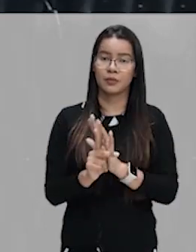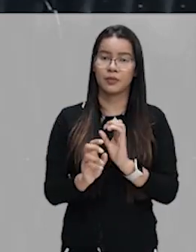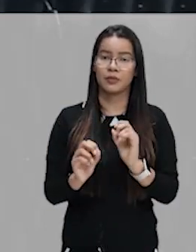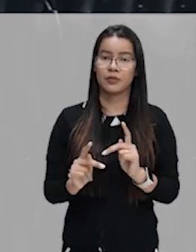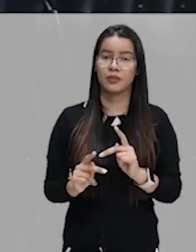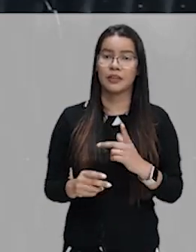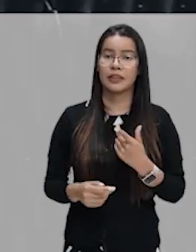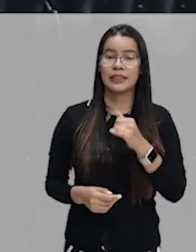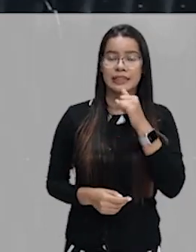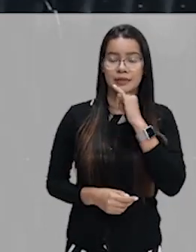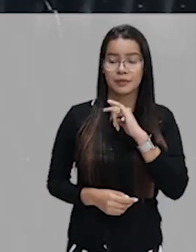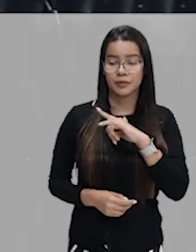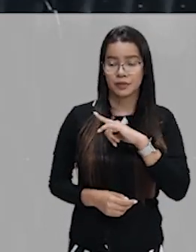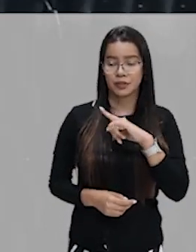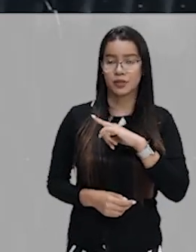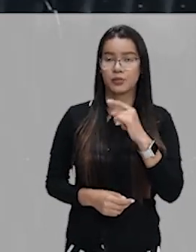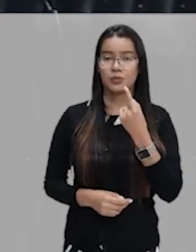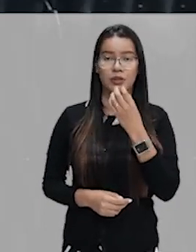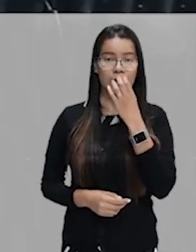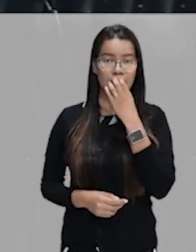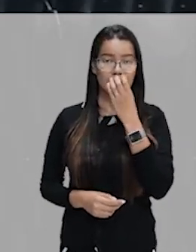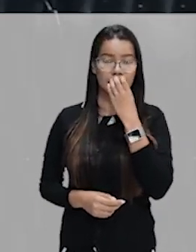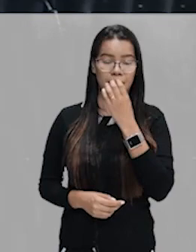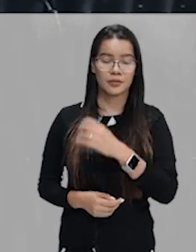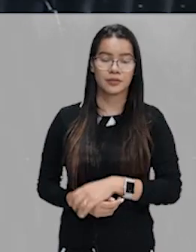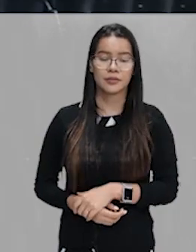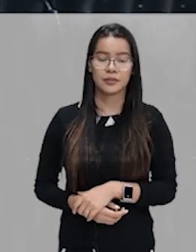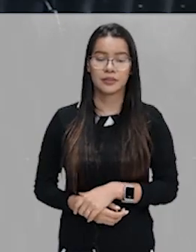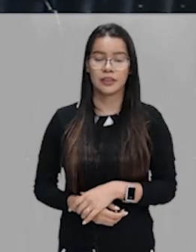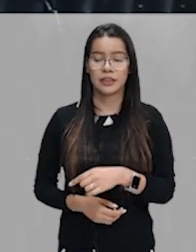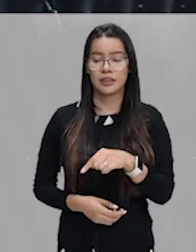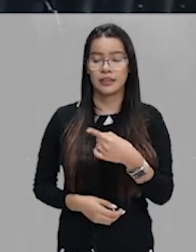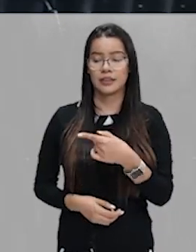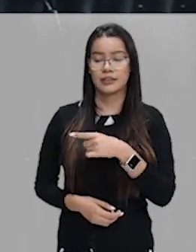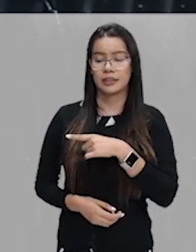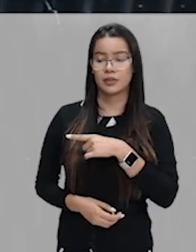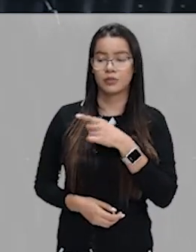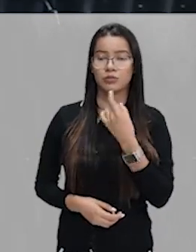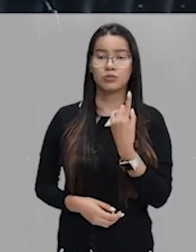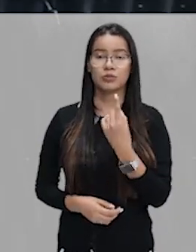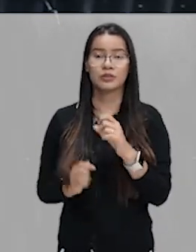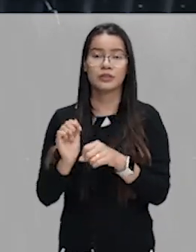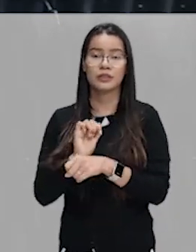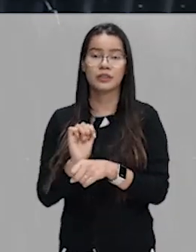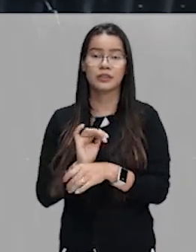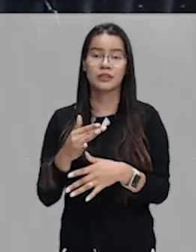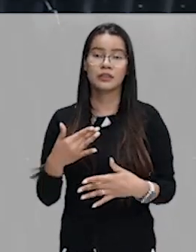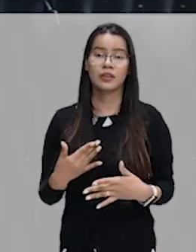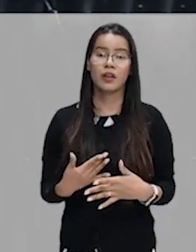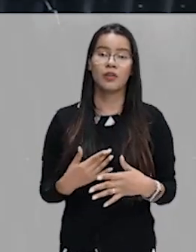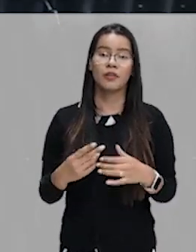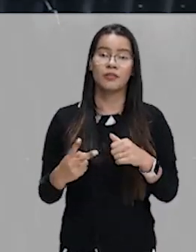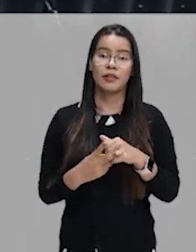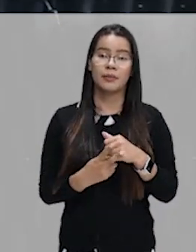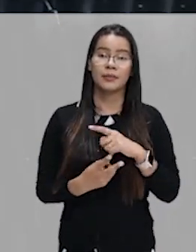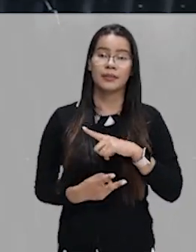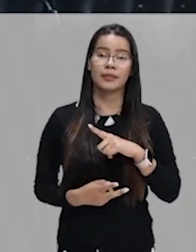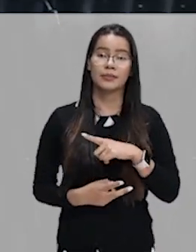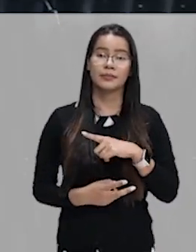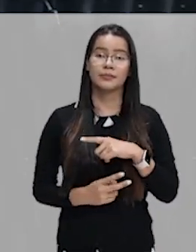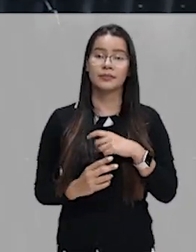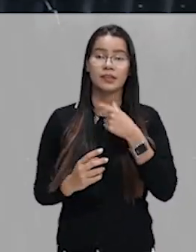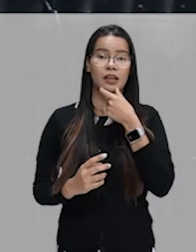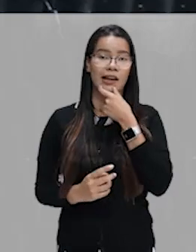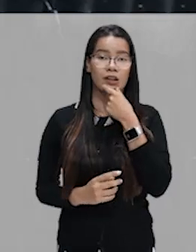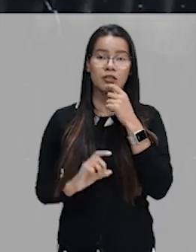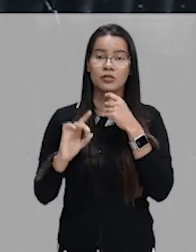dog. Eu tenho um cachorro. He has a car. Ele tem um carro. Então, o verbo ter em inglês só é usado nesses